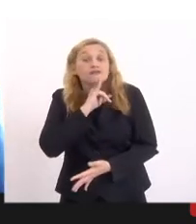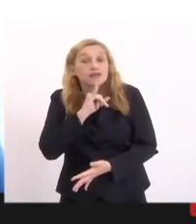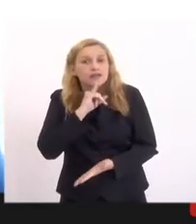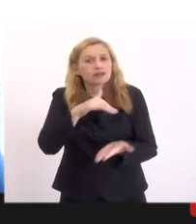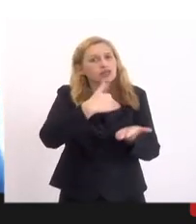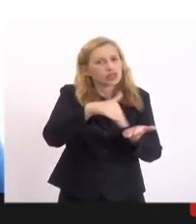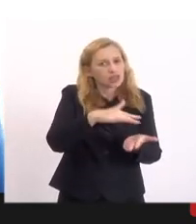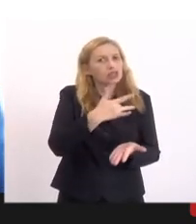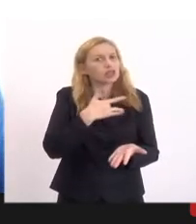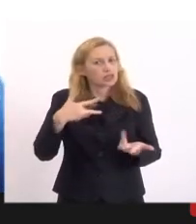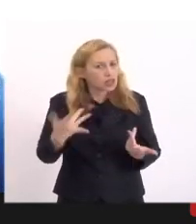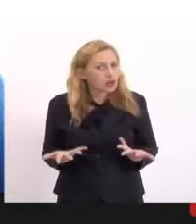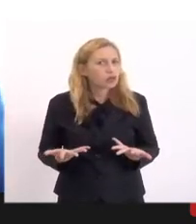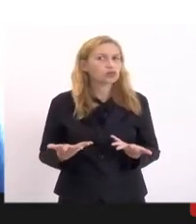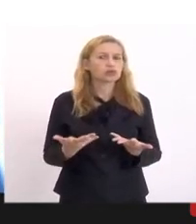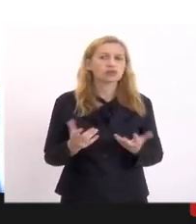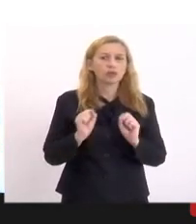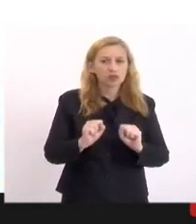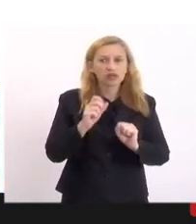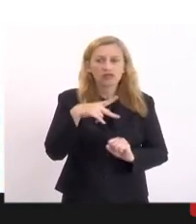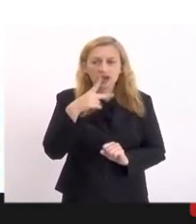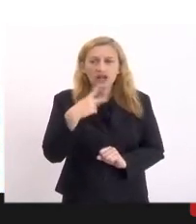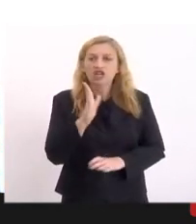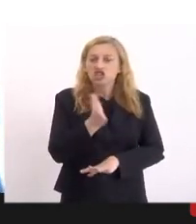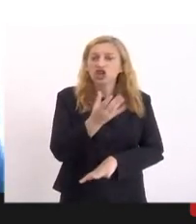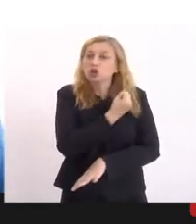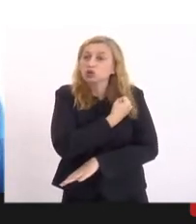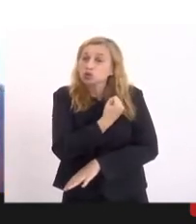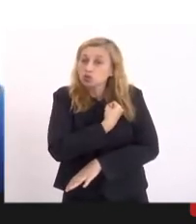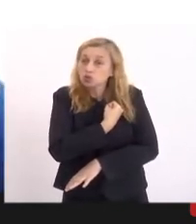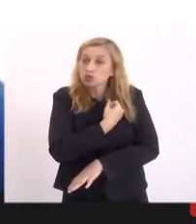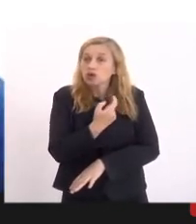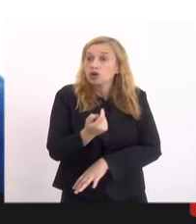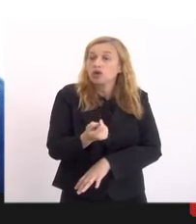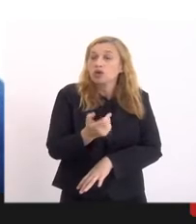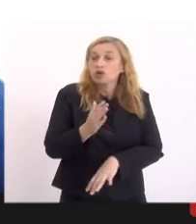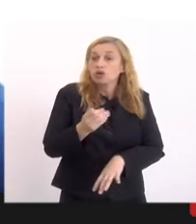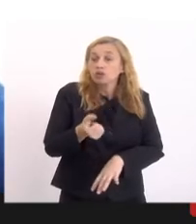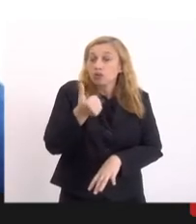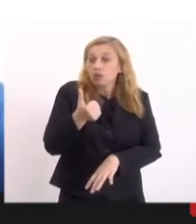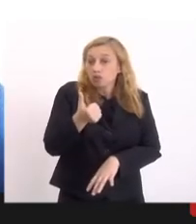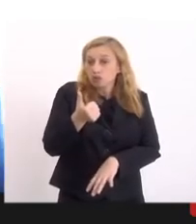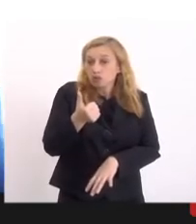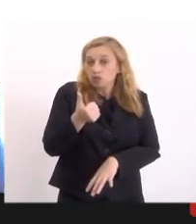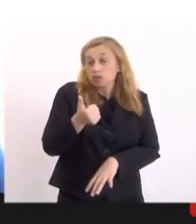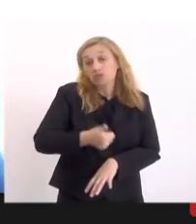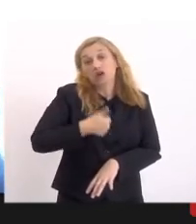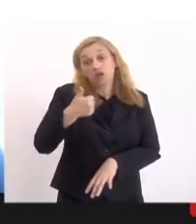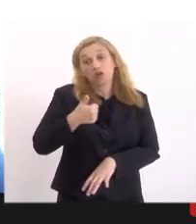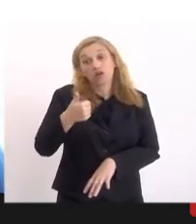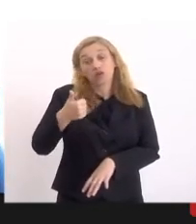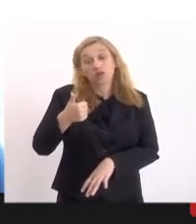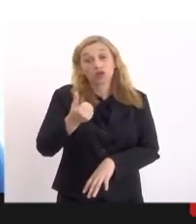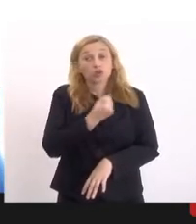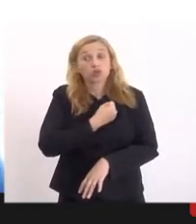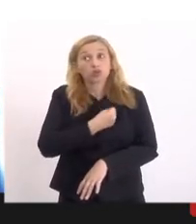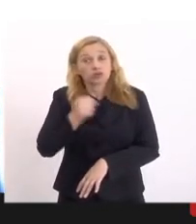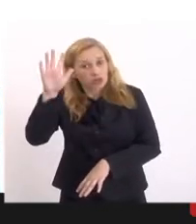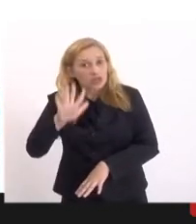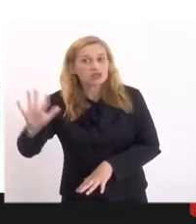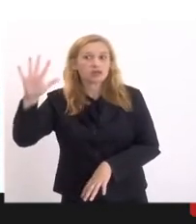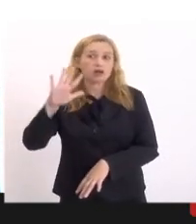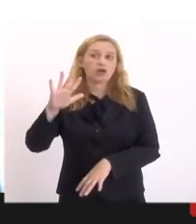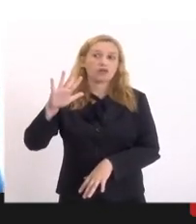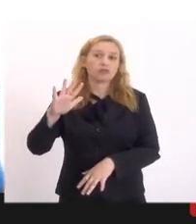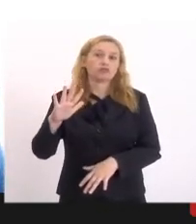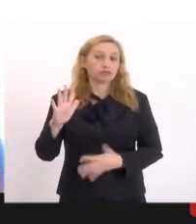de Saúde vai poder falar disso, está com um quadro um pouco melhor do que o quadro nacional. Né? Coisas que nem sempre aconteceu nessa pandemia, muitas